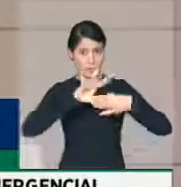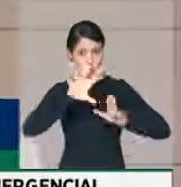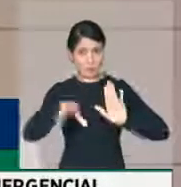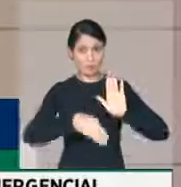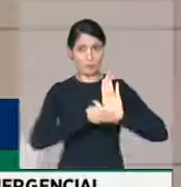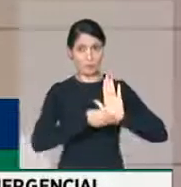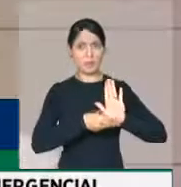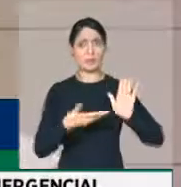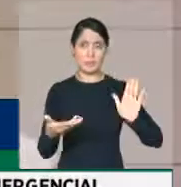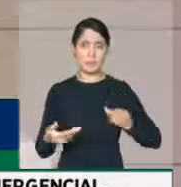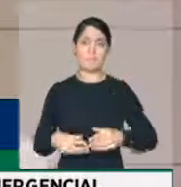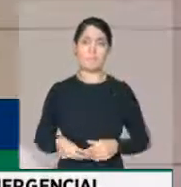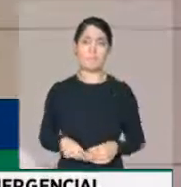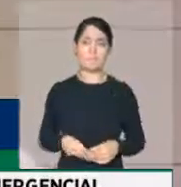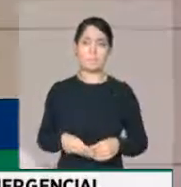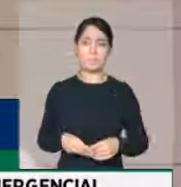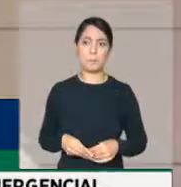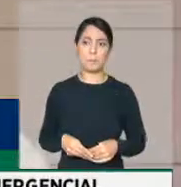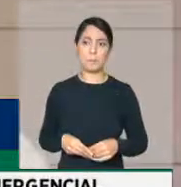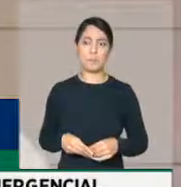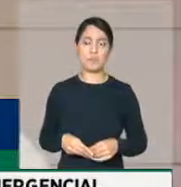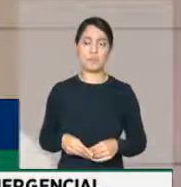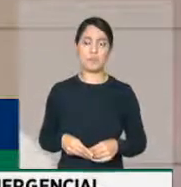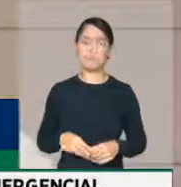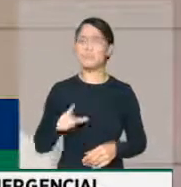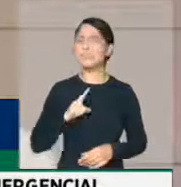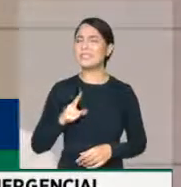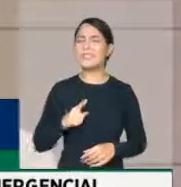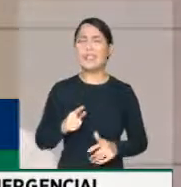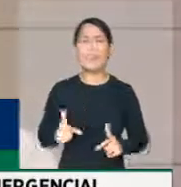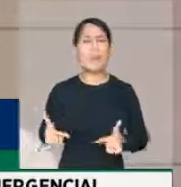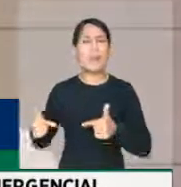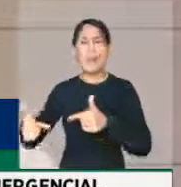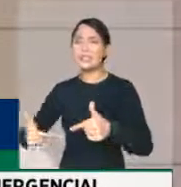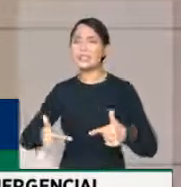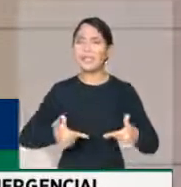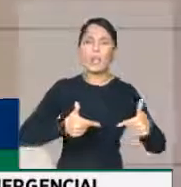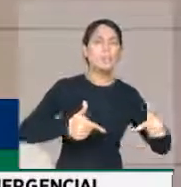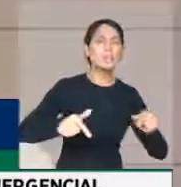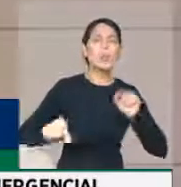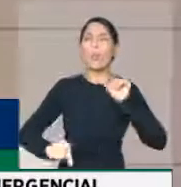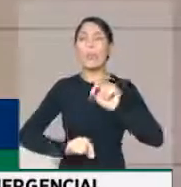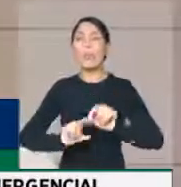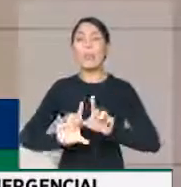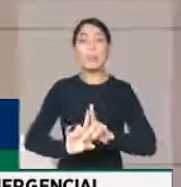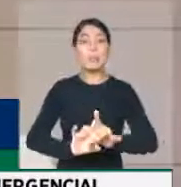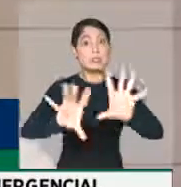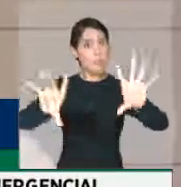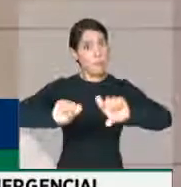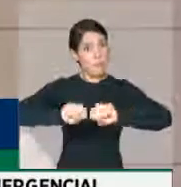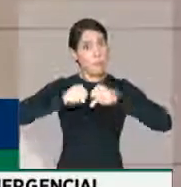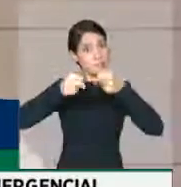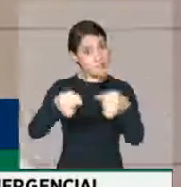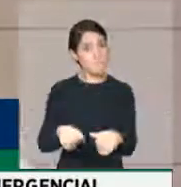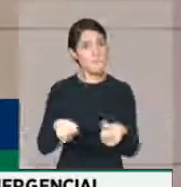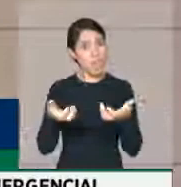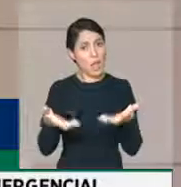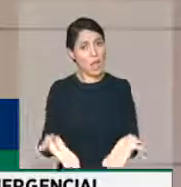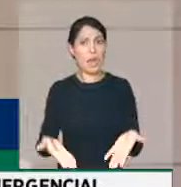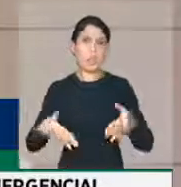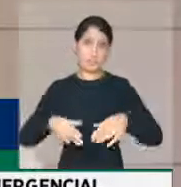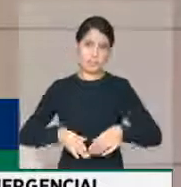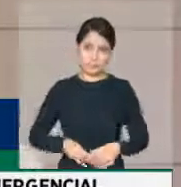na manifestação, uma série de manifestações em defesa da democracia,